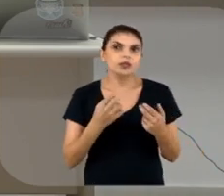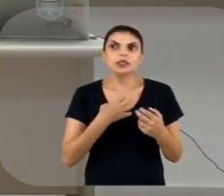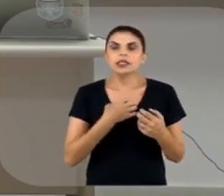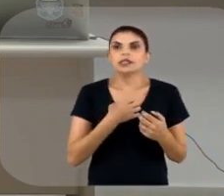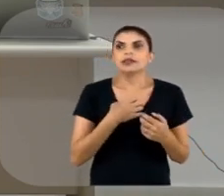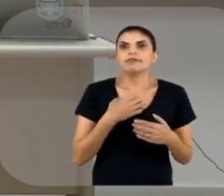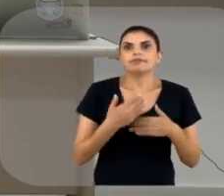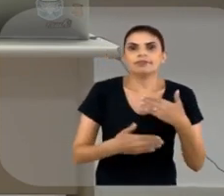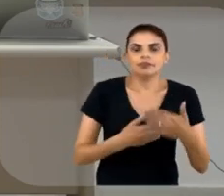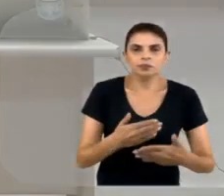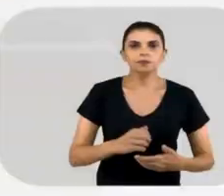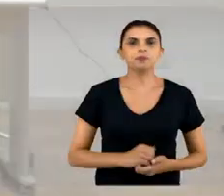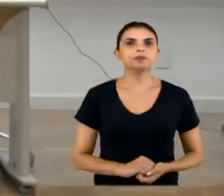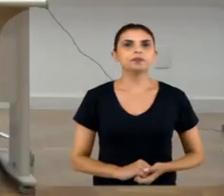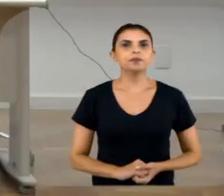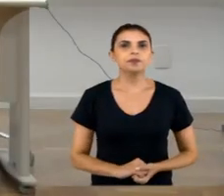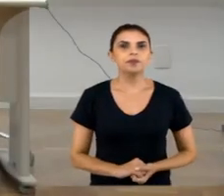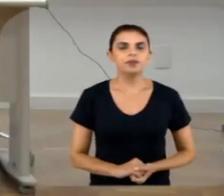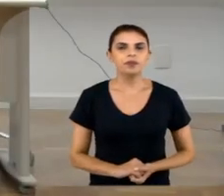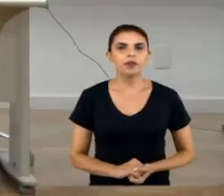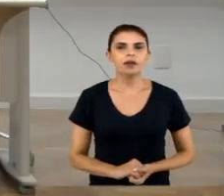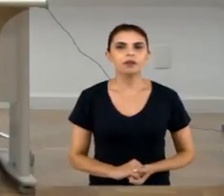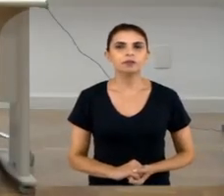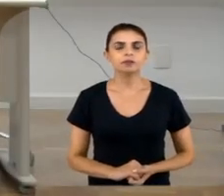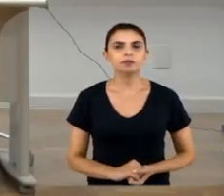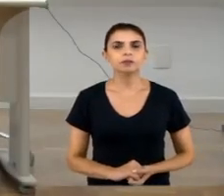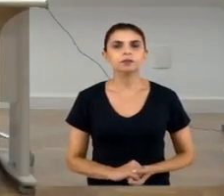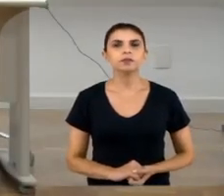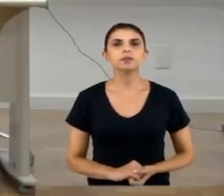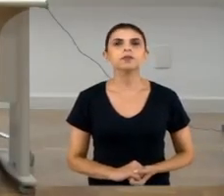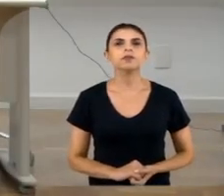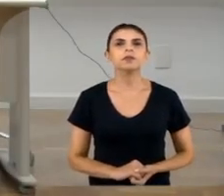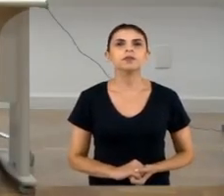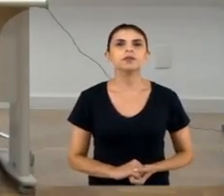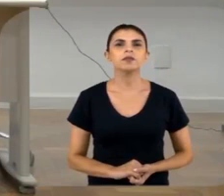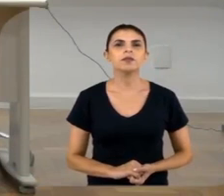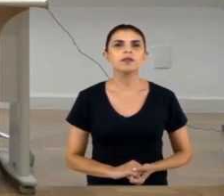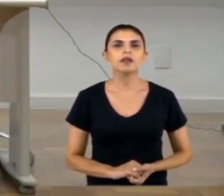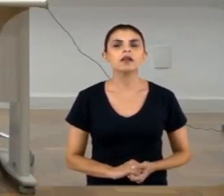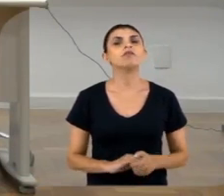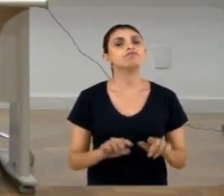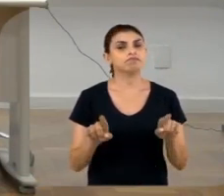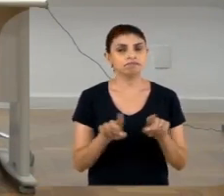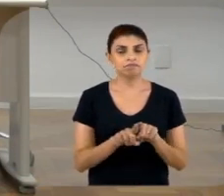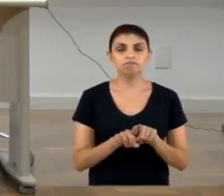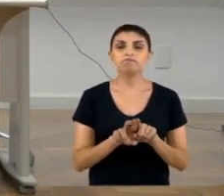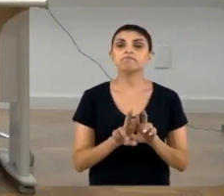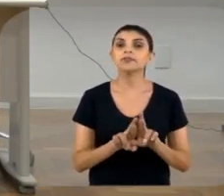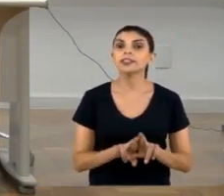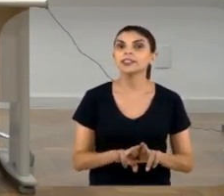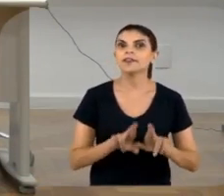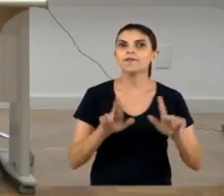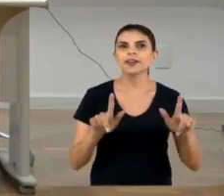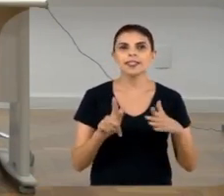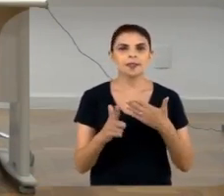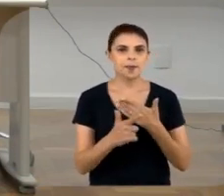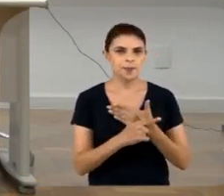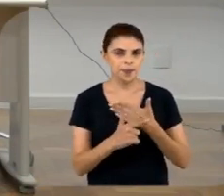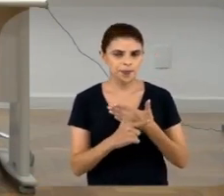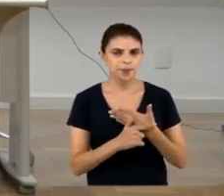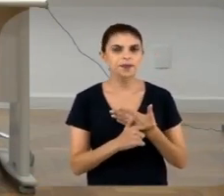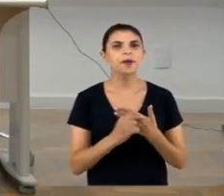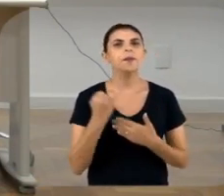de expectativas. Agora, já ressaltando aqui também rapidamente, né, os diferentes papéis.